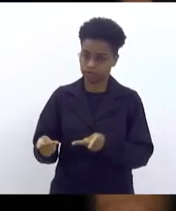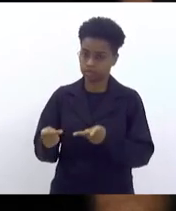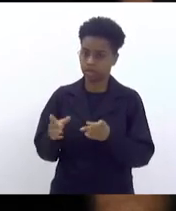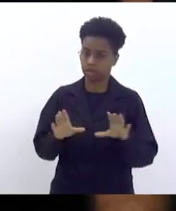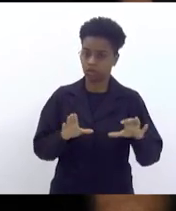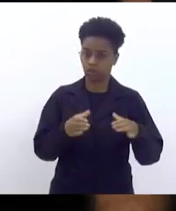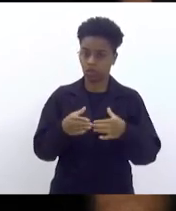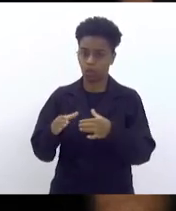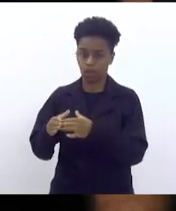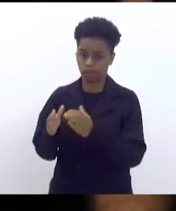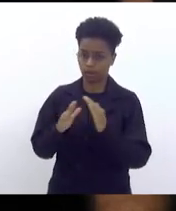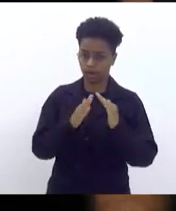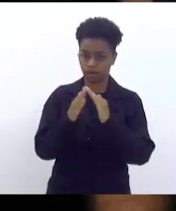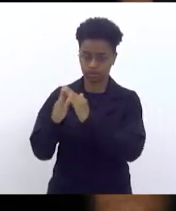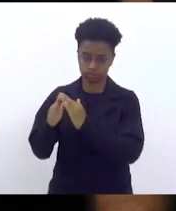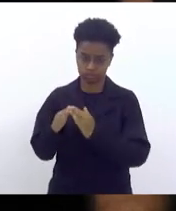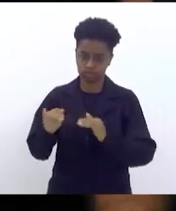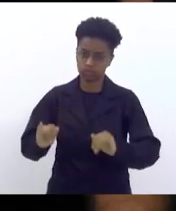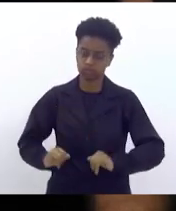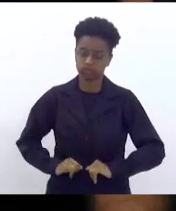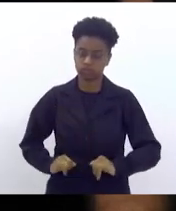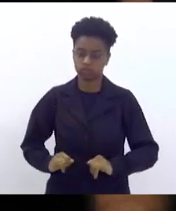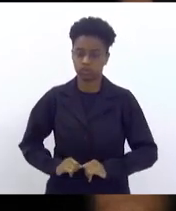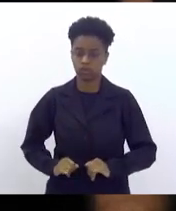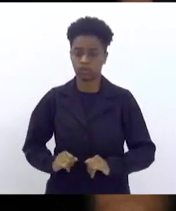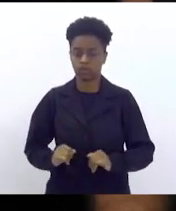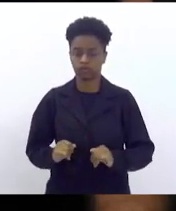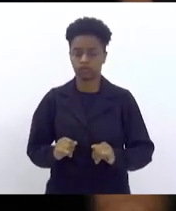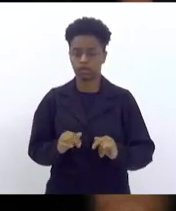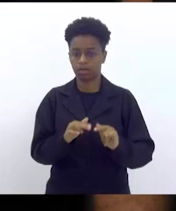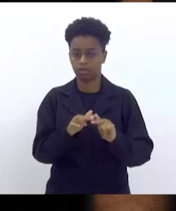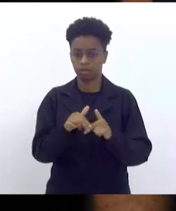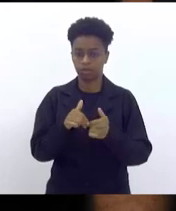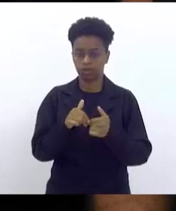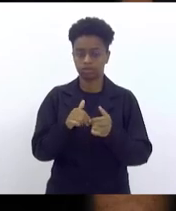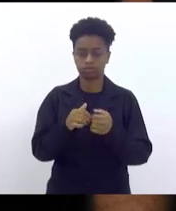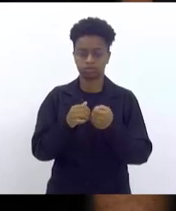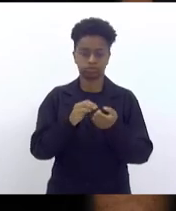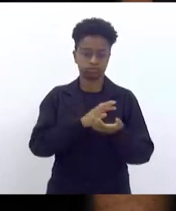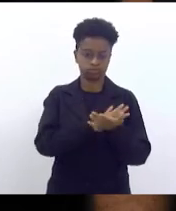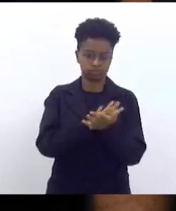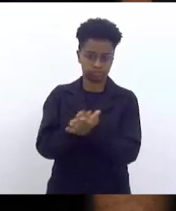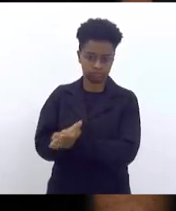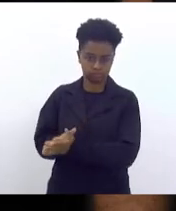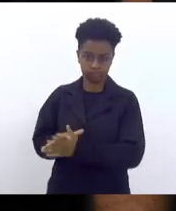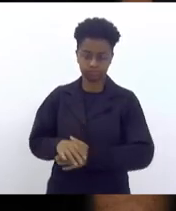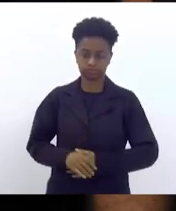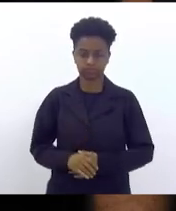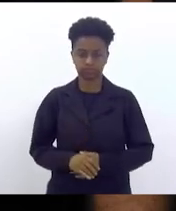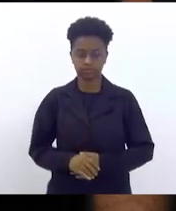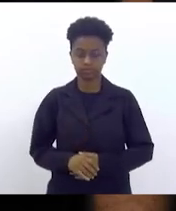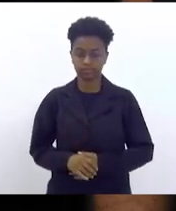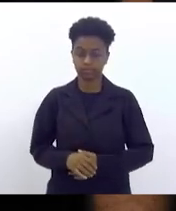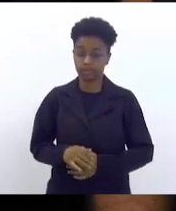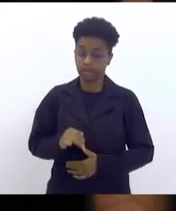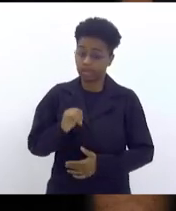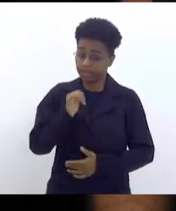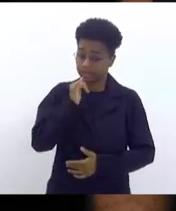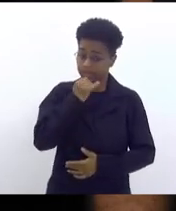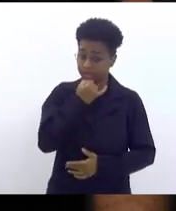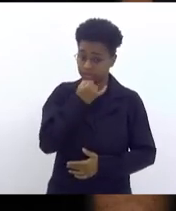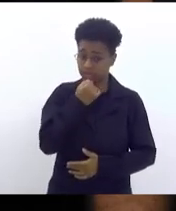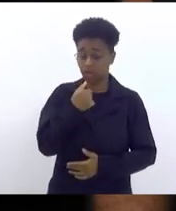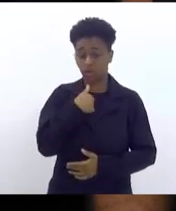as comunidades que tanto sofre com essa essa degradação Infelizmente estou aqui hoje fui